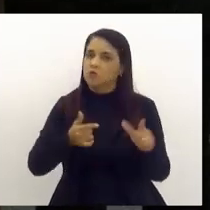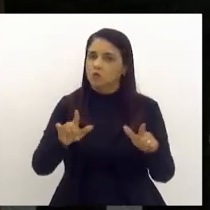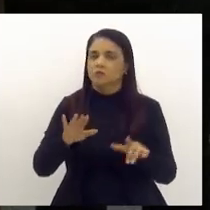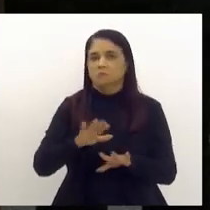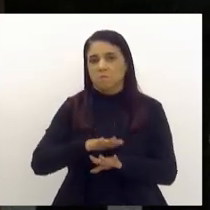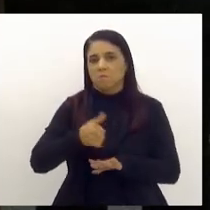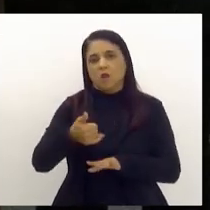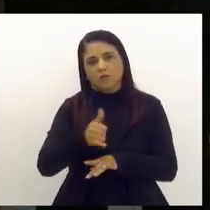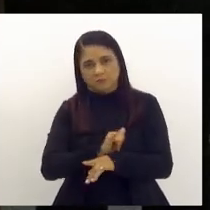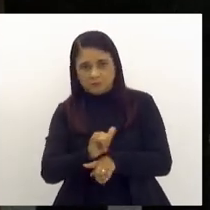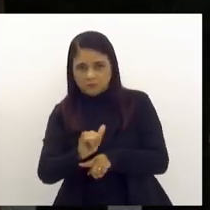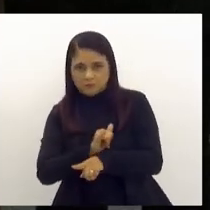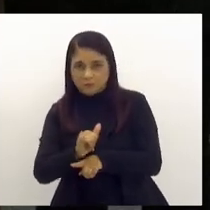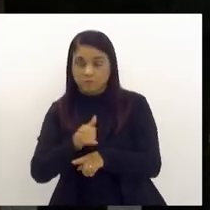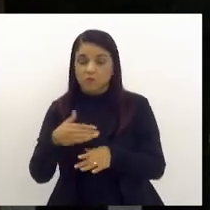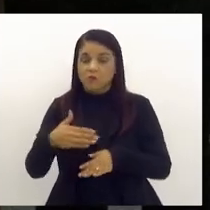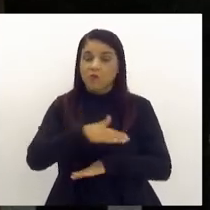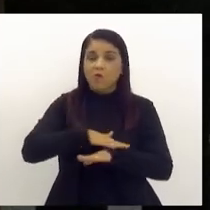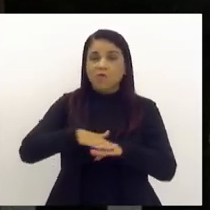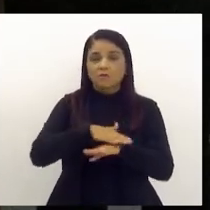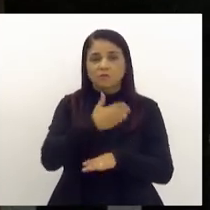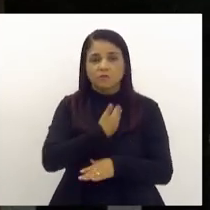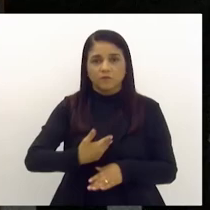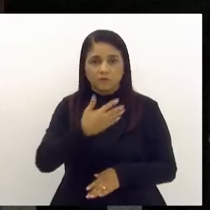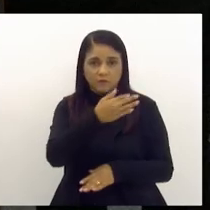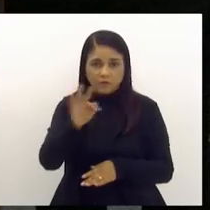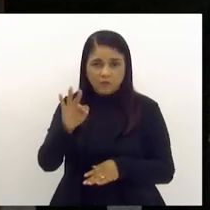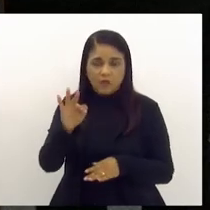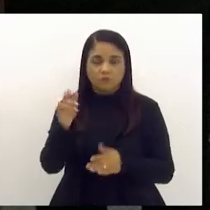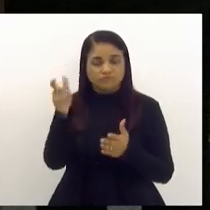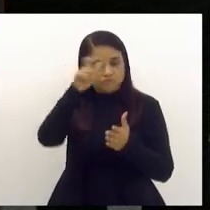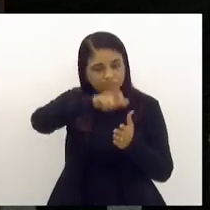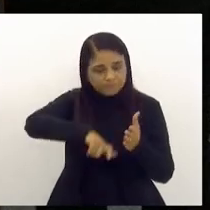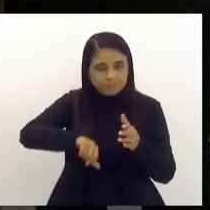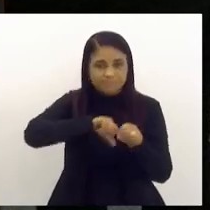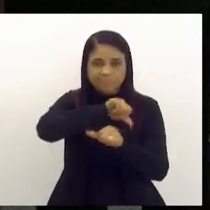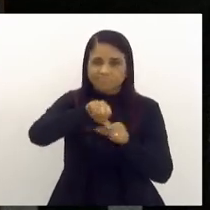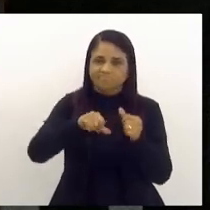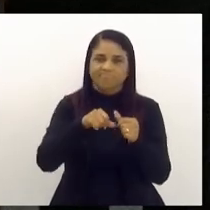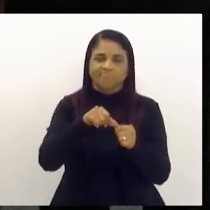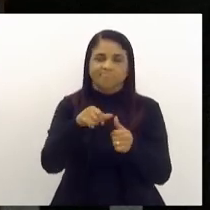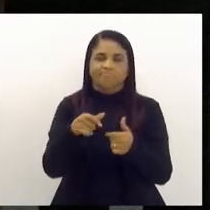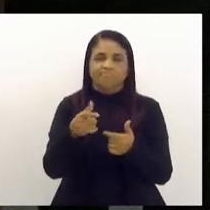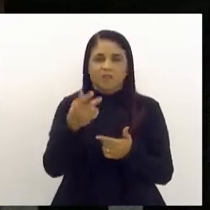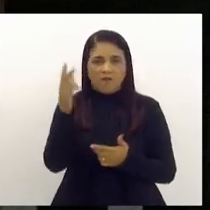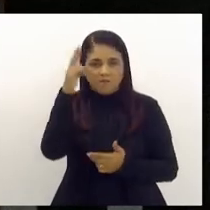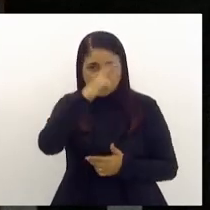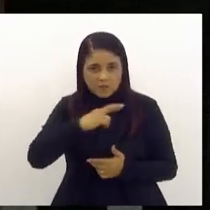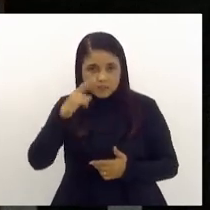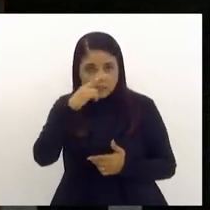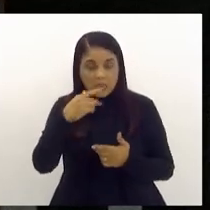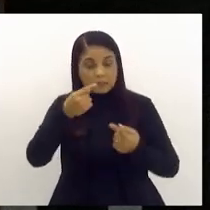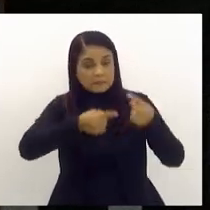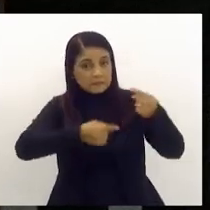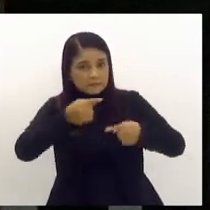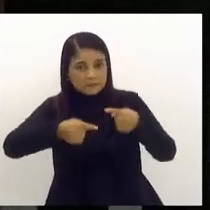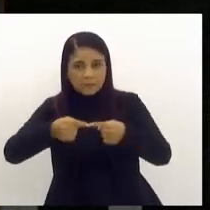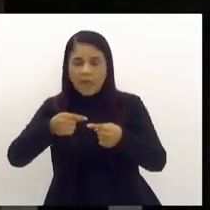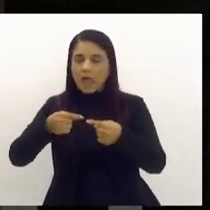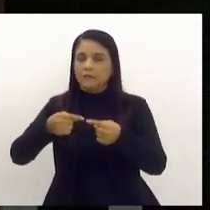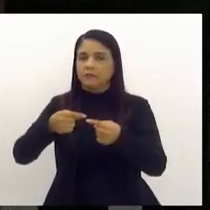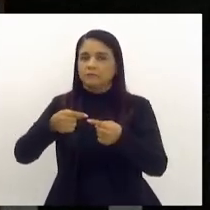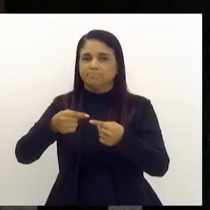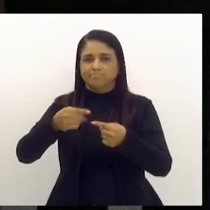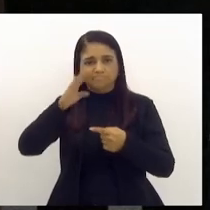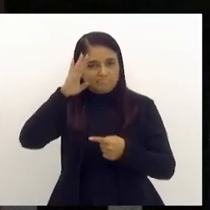inclusive conversar com o governo federal com relação ao regime de recuperação fiscal, trazer um debate que para nós é central,